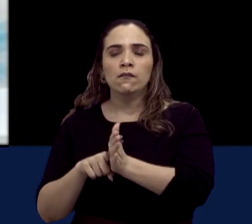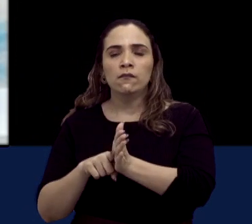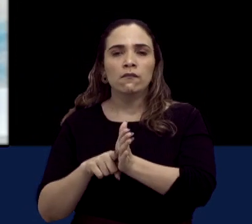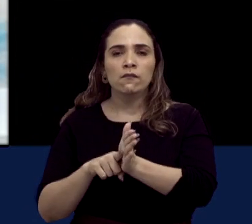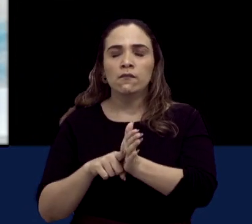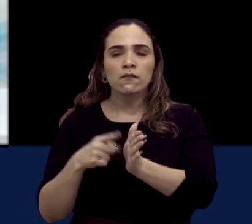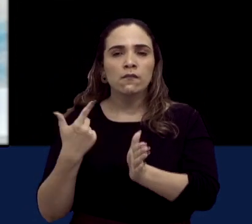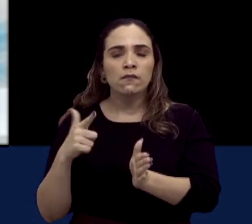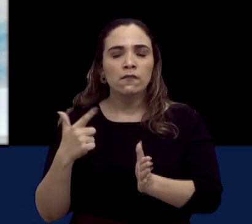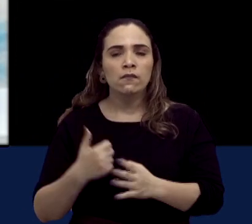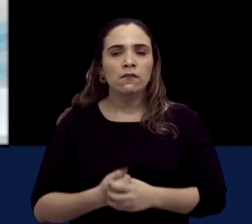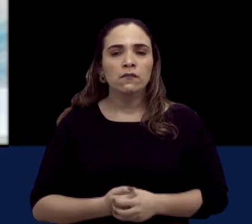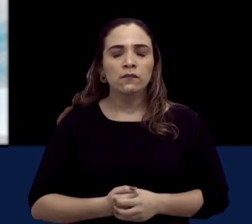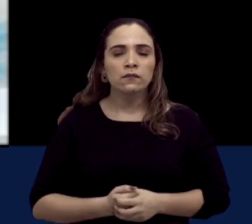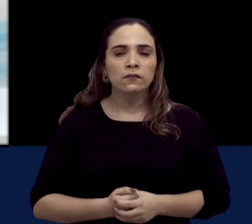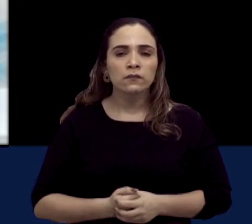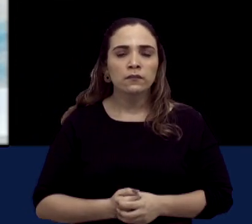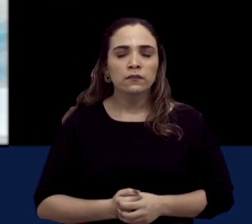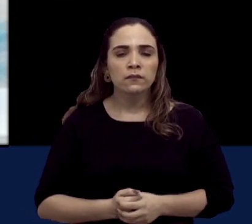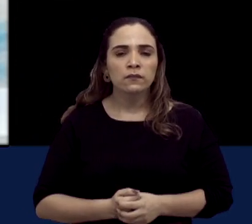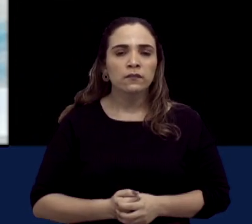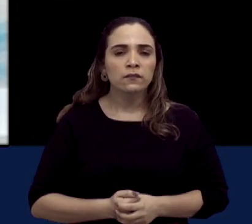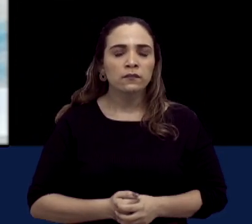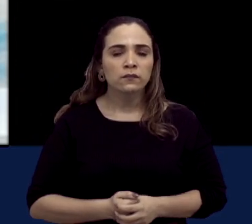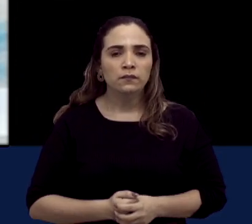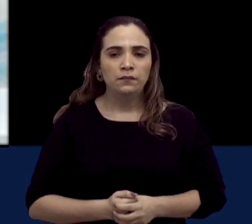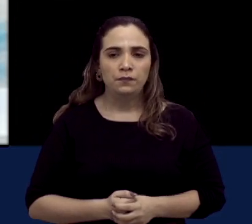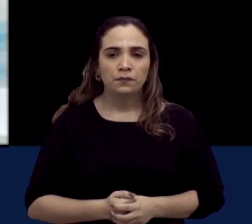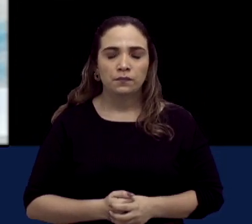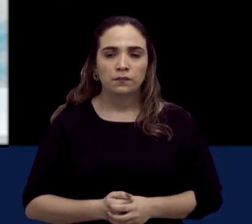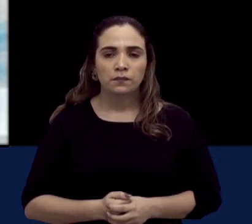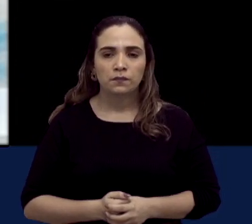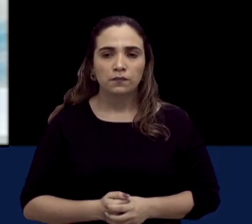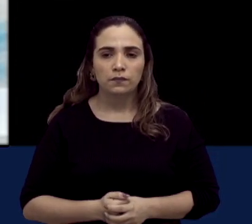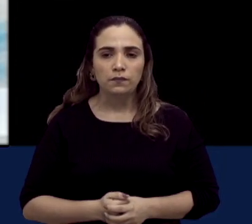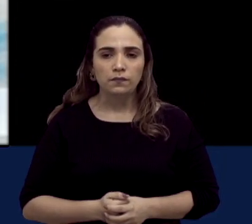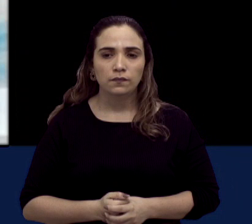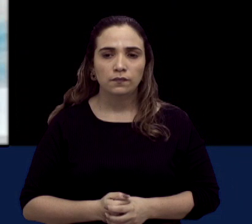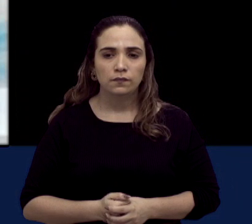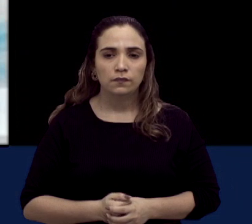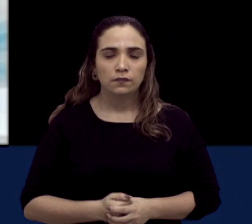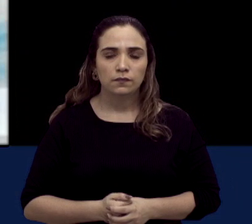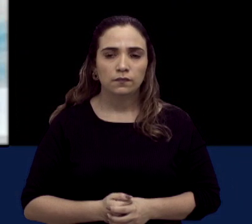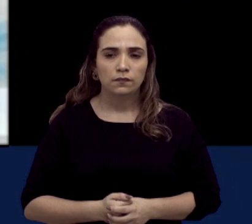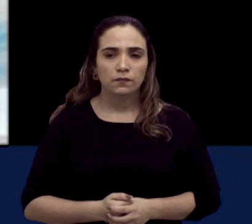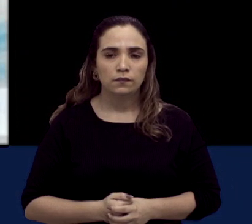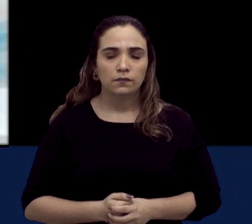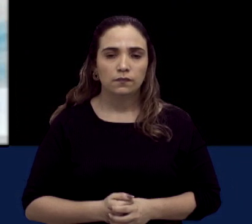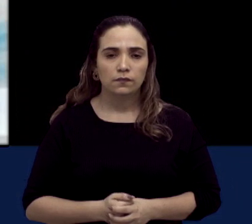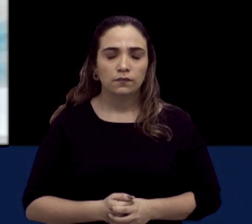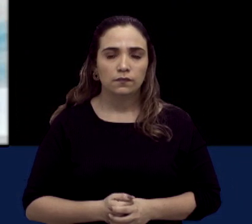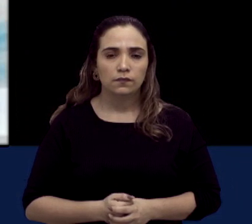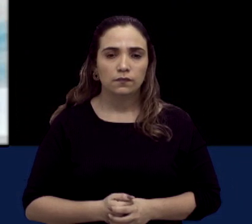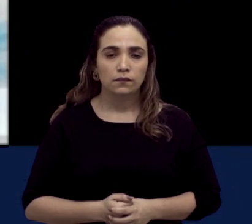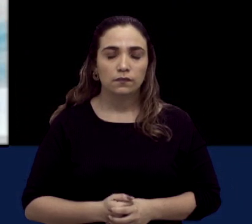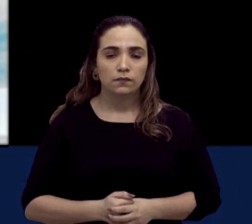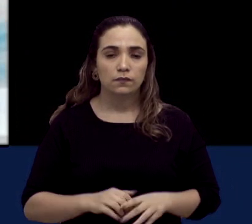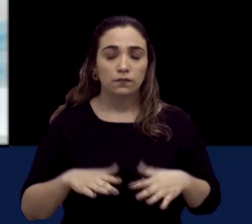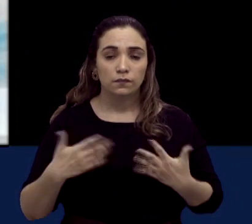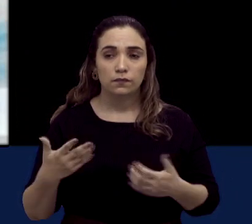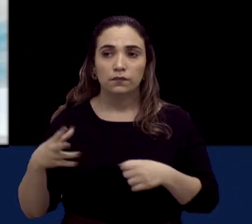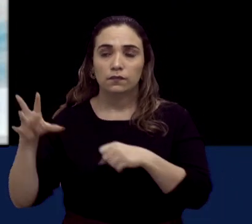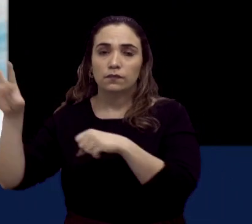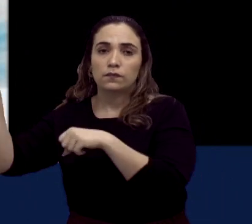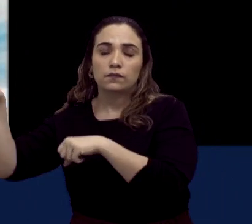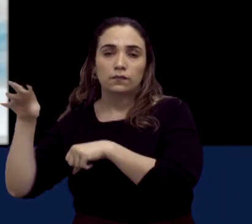acompanhava, né? E aí, quando me disseram isso, né, e aqui